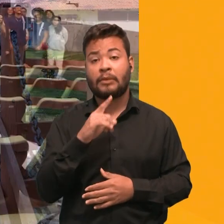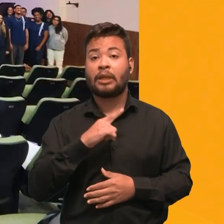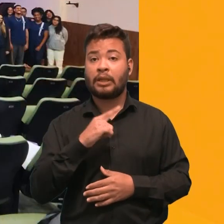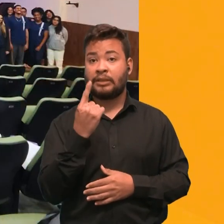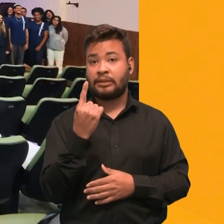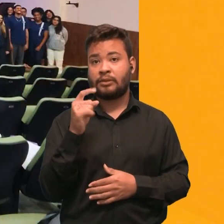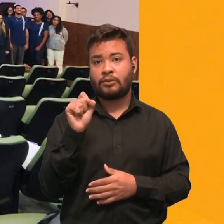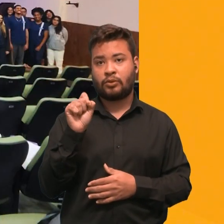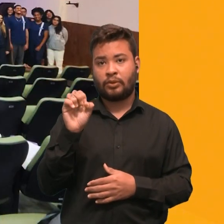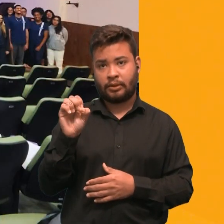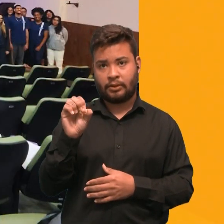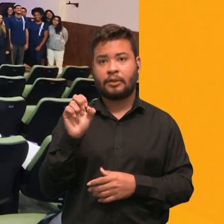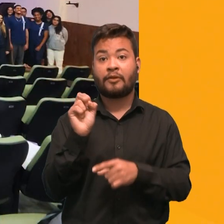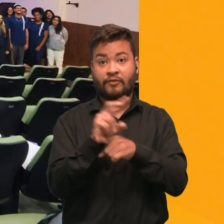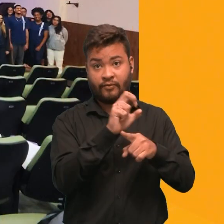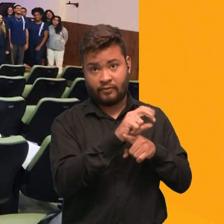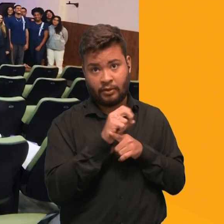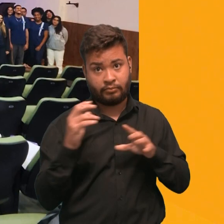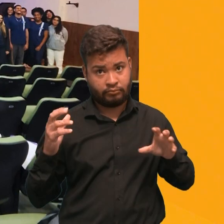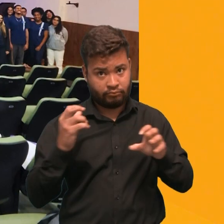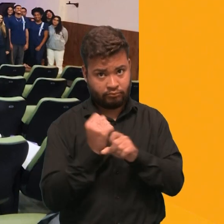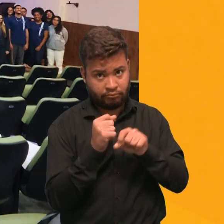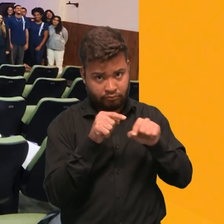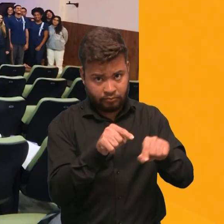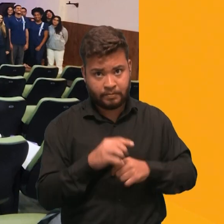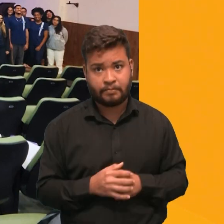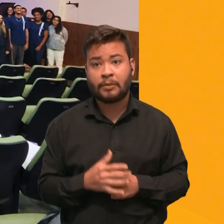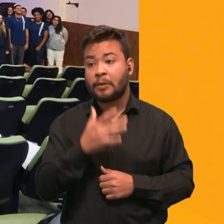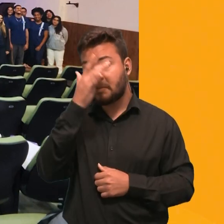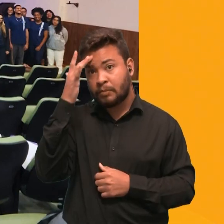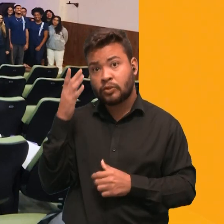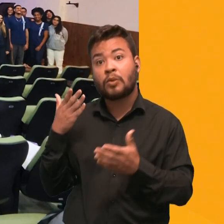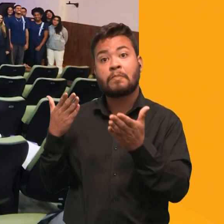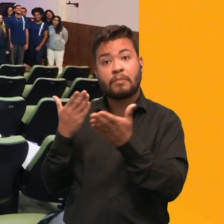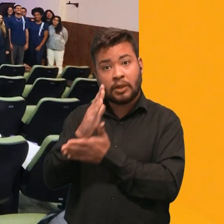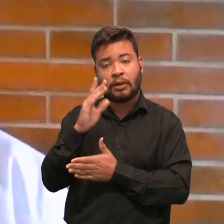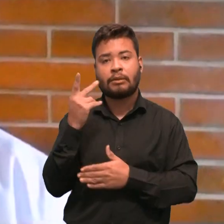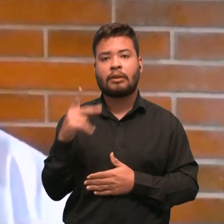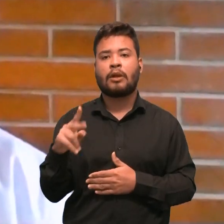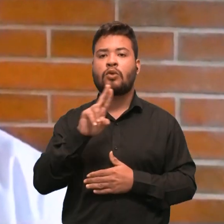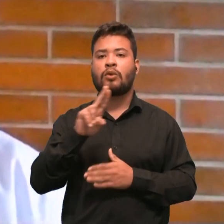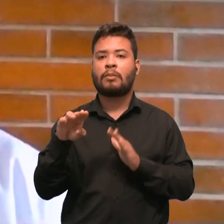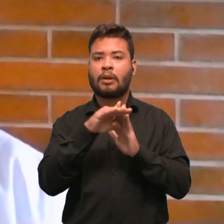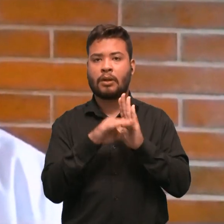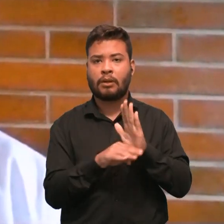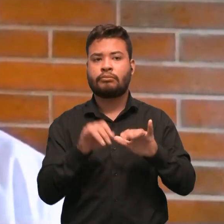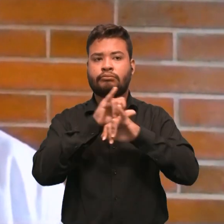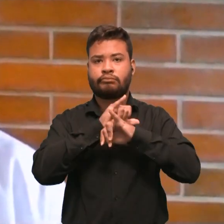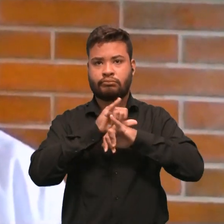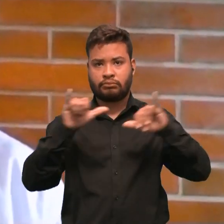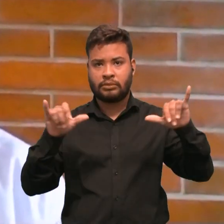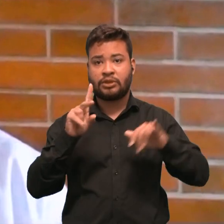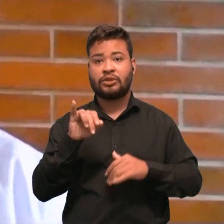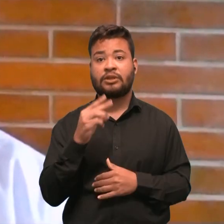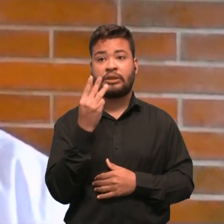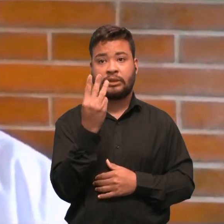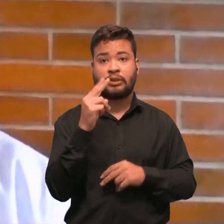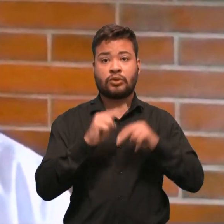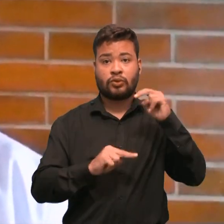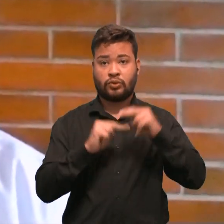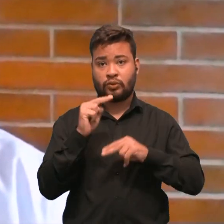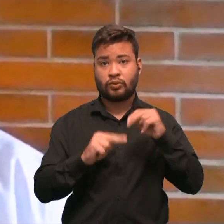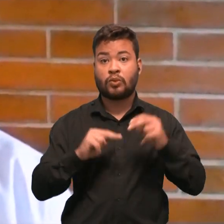públicos que não visitam, aqueles públicos que não são atingidos. E, bom, isso não é não público, isso são públicos latentes, são públicos potenciais. Uhum.